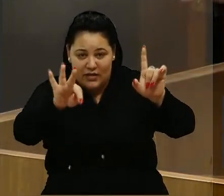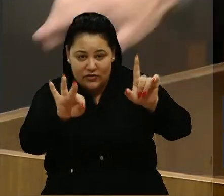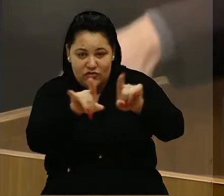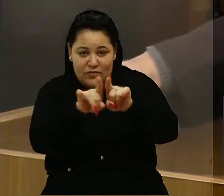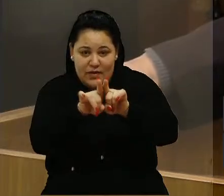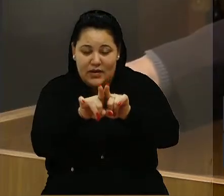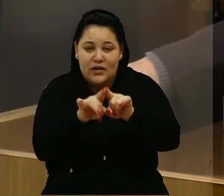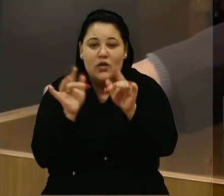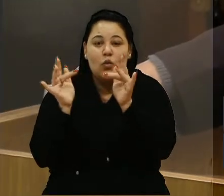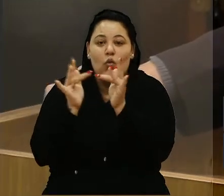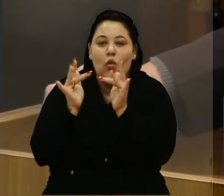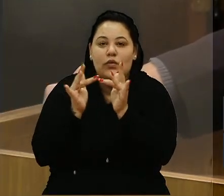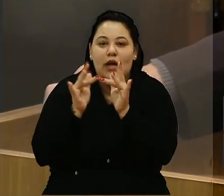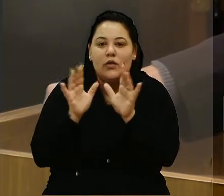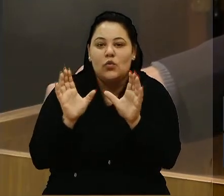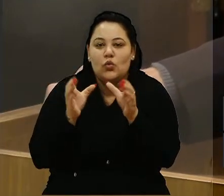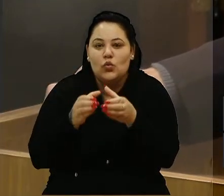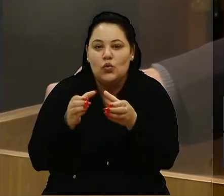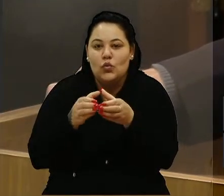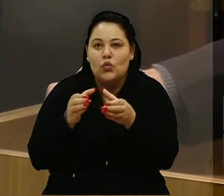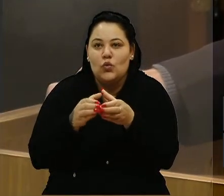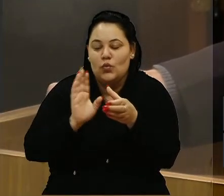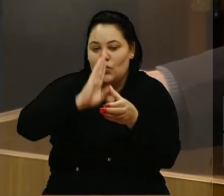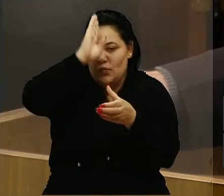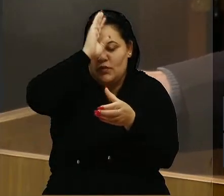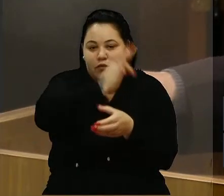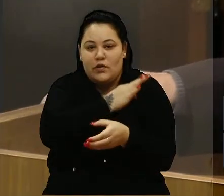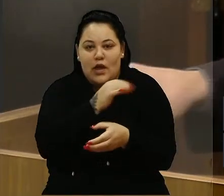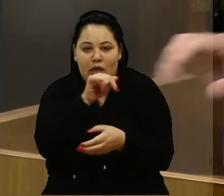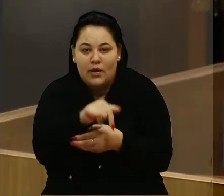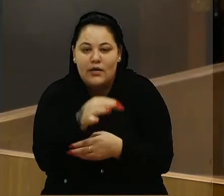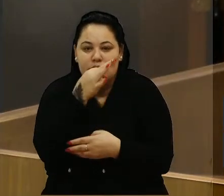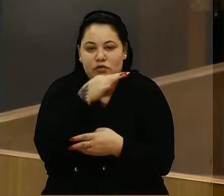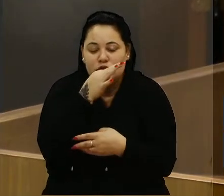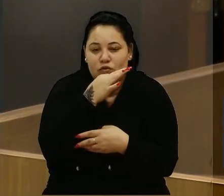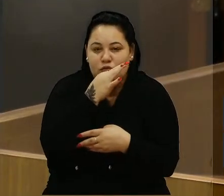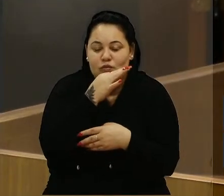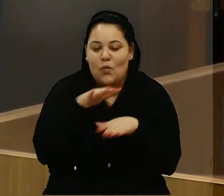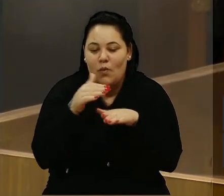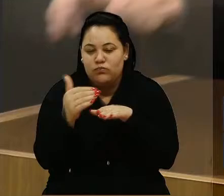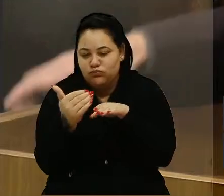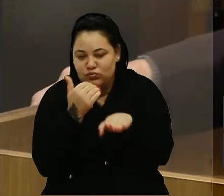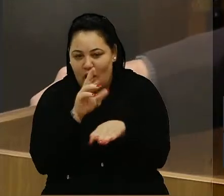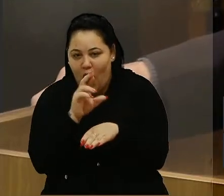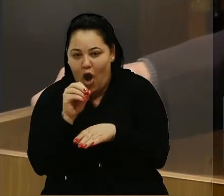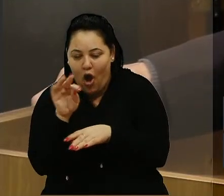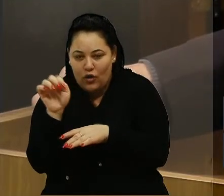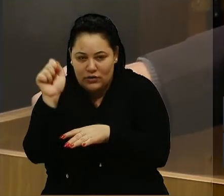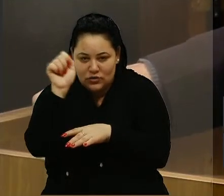contato do Corpo de Bombeiros Voluntários de Caxias do Sul, Rota do Sol, através do número